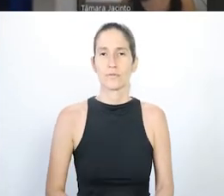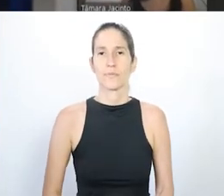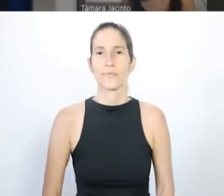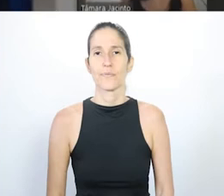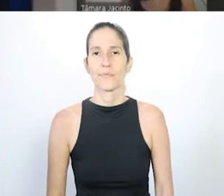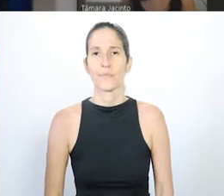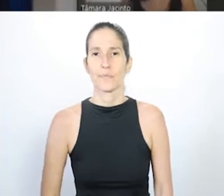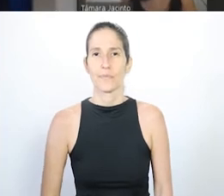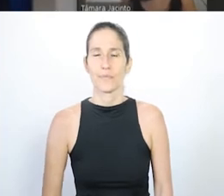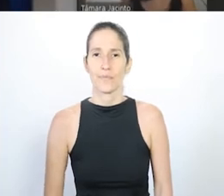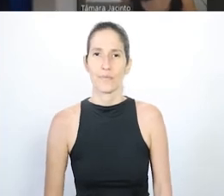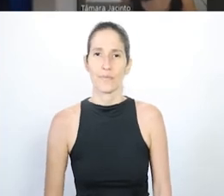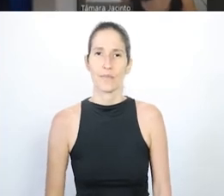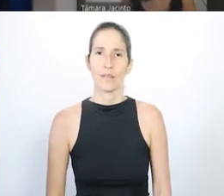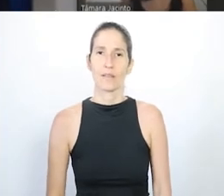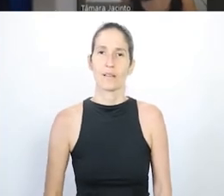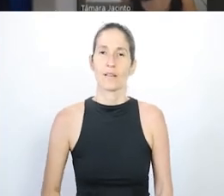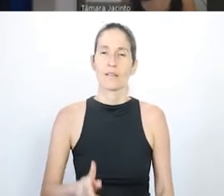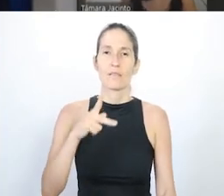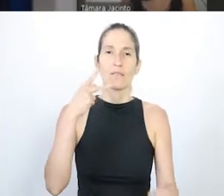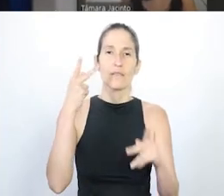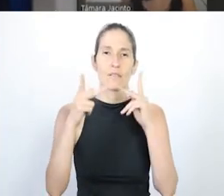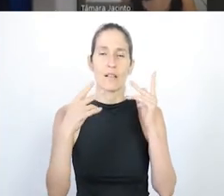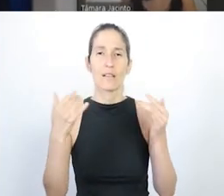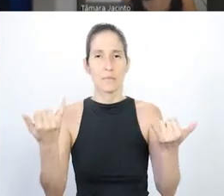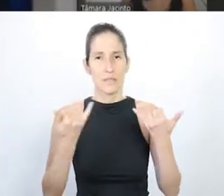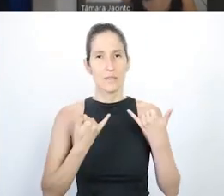gente pode esperar desse show aí.